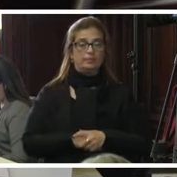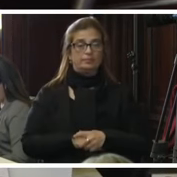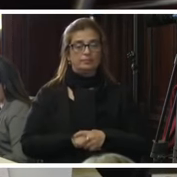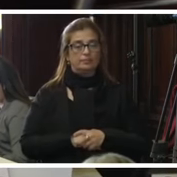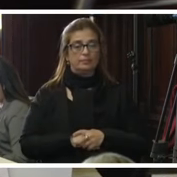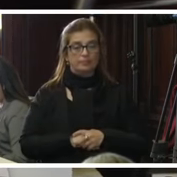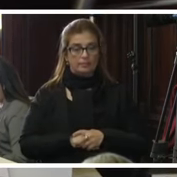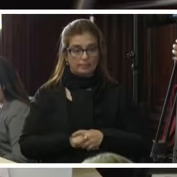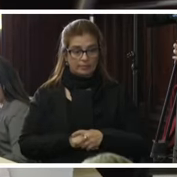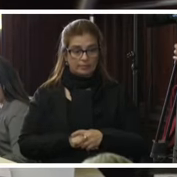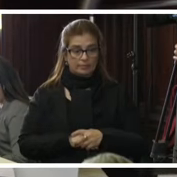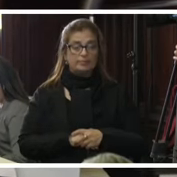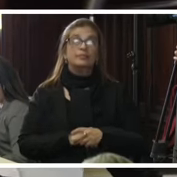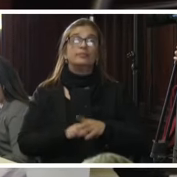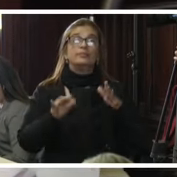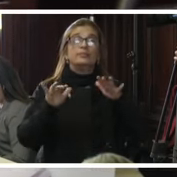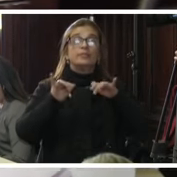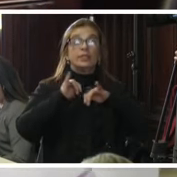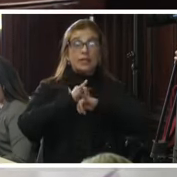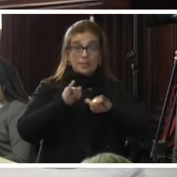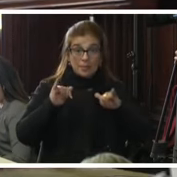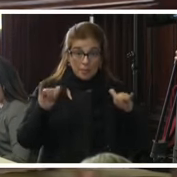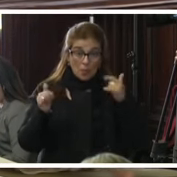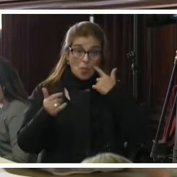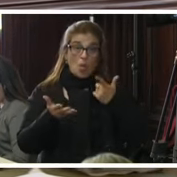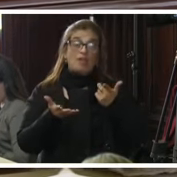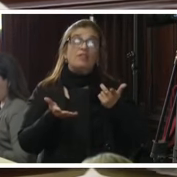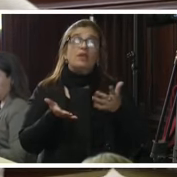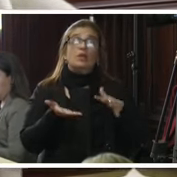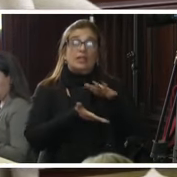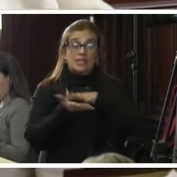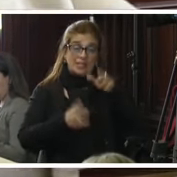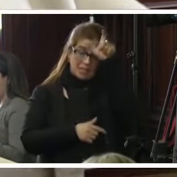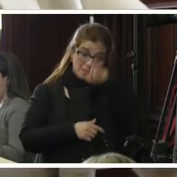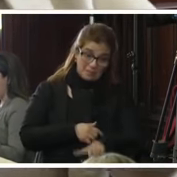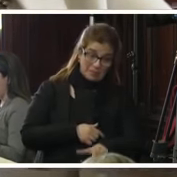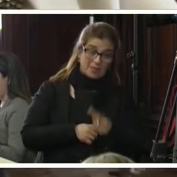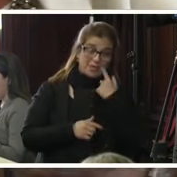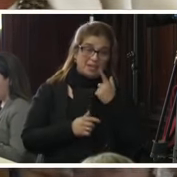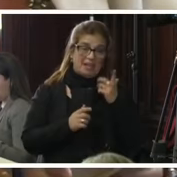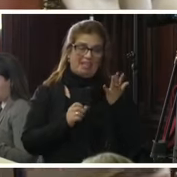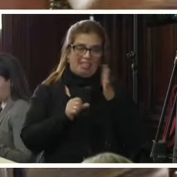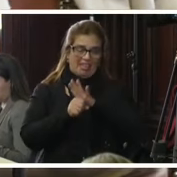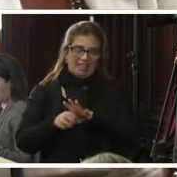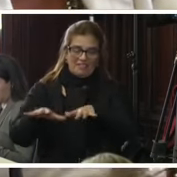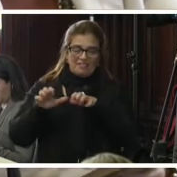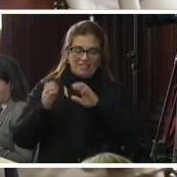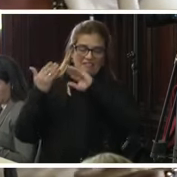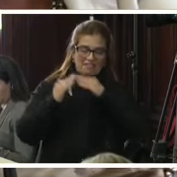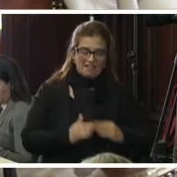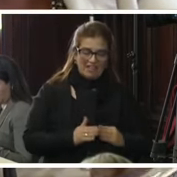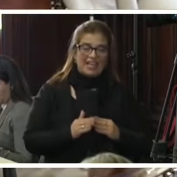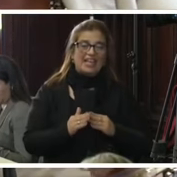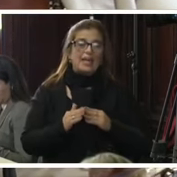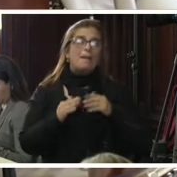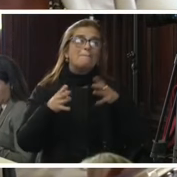O levantamento promovido pelo jornal Extra indica que o risco de uma pessoa morrer assassinada em favelas é pelo menos